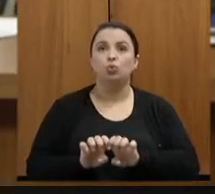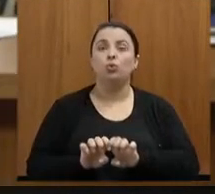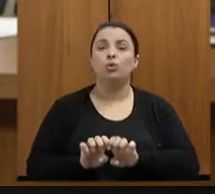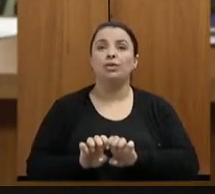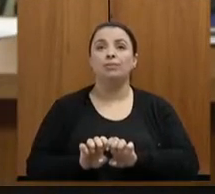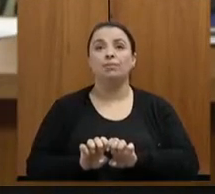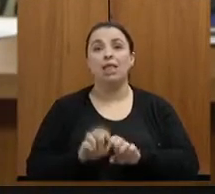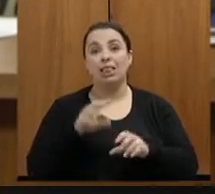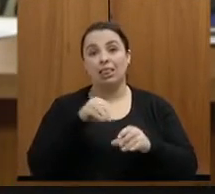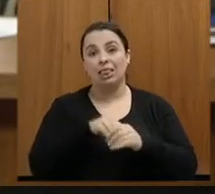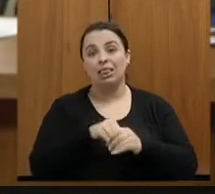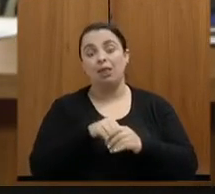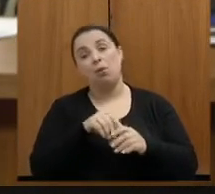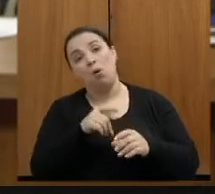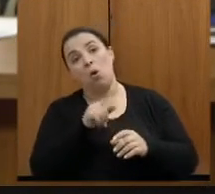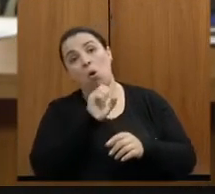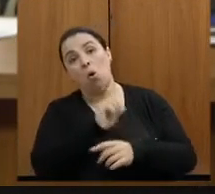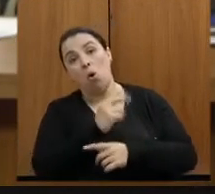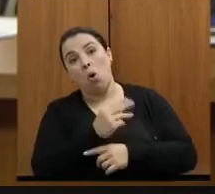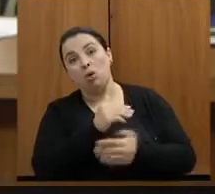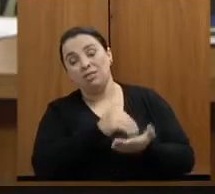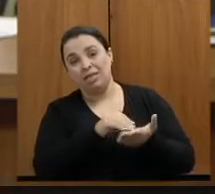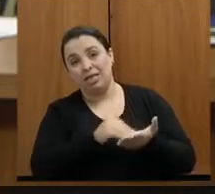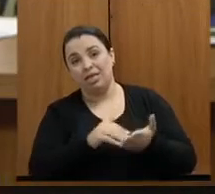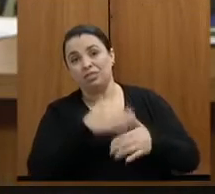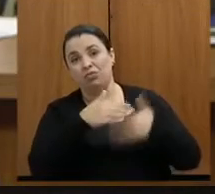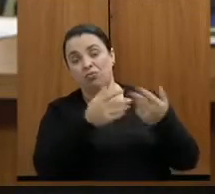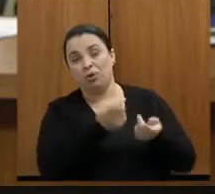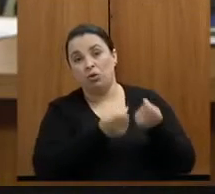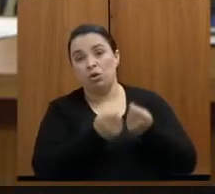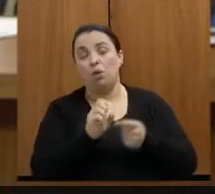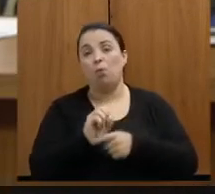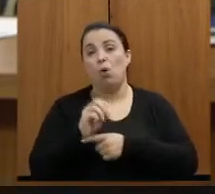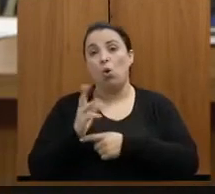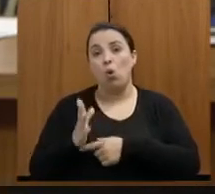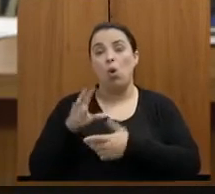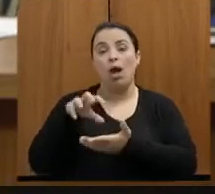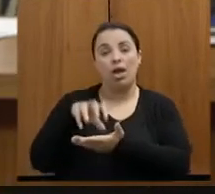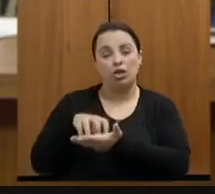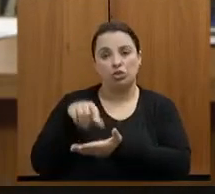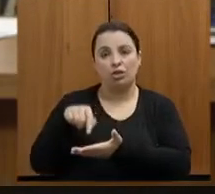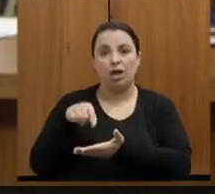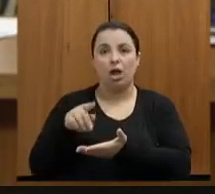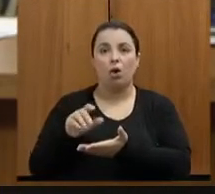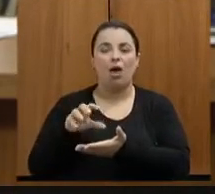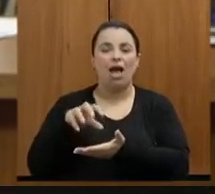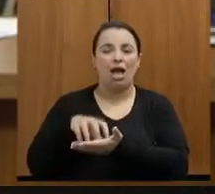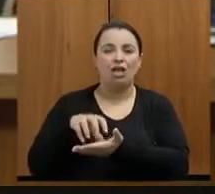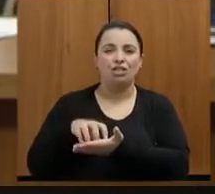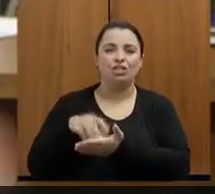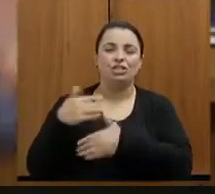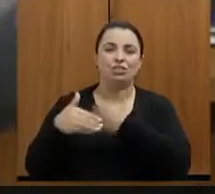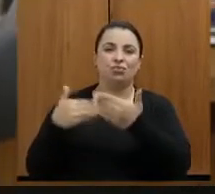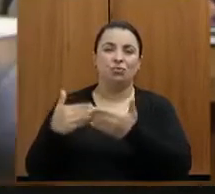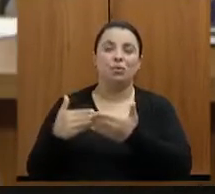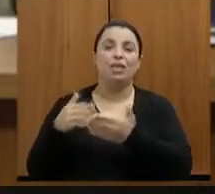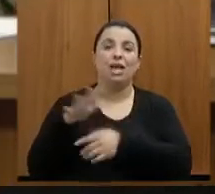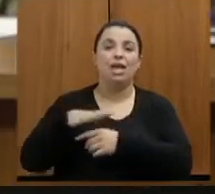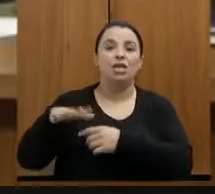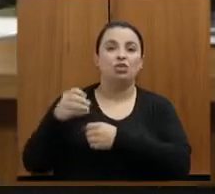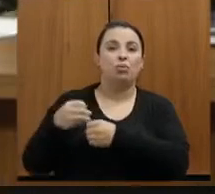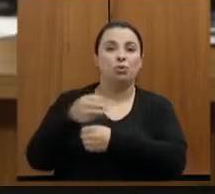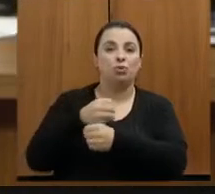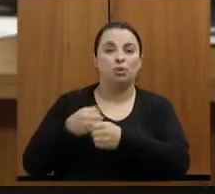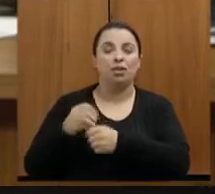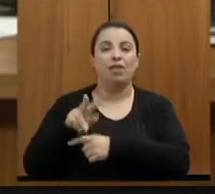Desenvolvimento Econômico, seja pela nossa perna regional, dentro da Agência de Desenvolvimento da Região Metropolitana do Vale do Aço ou de